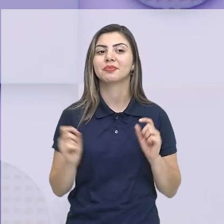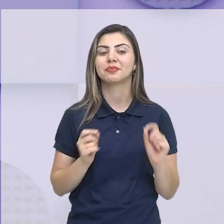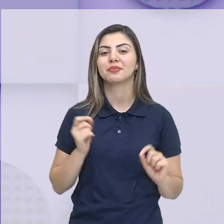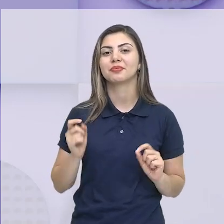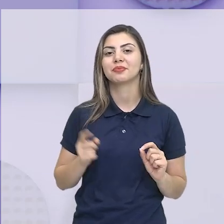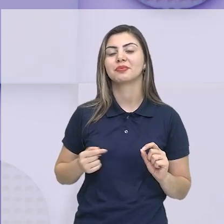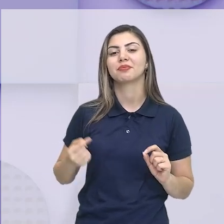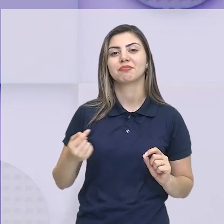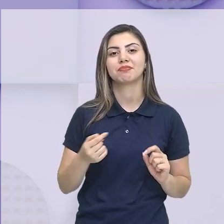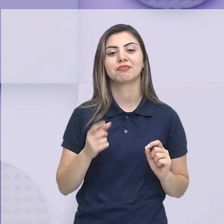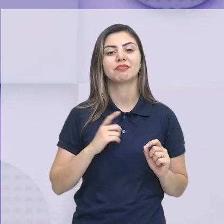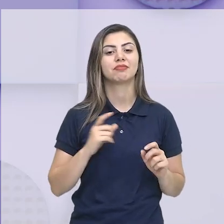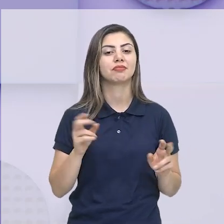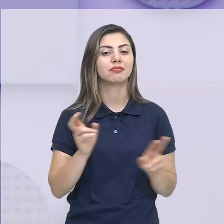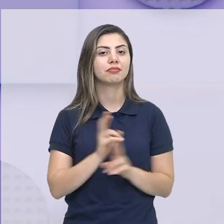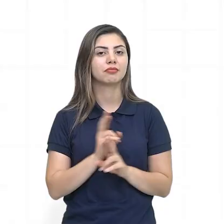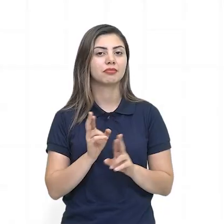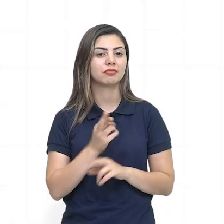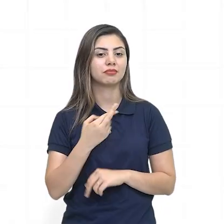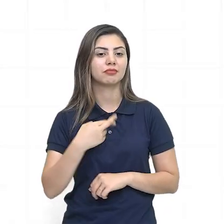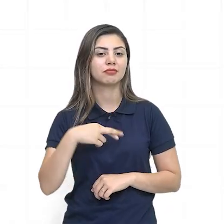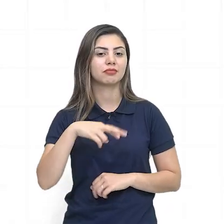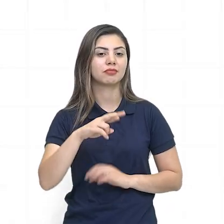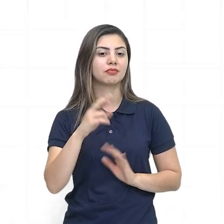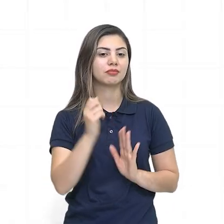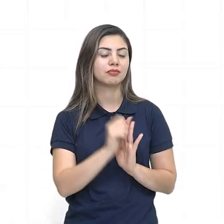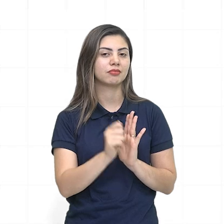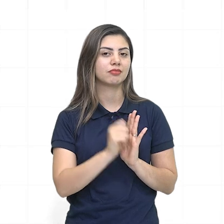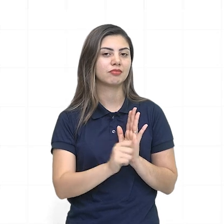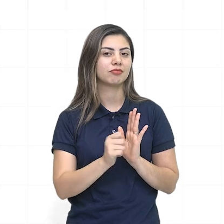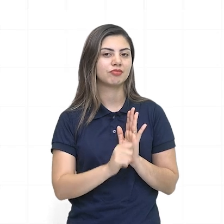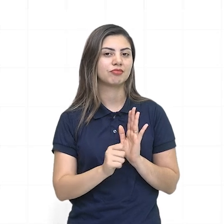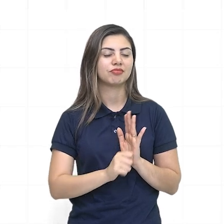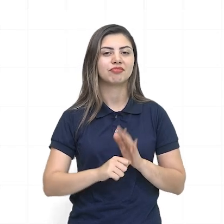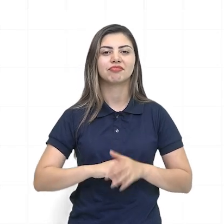relação entre as religiões e as escritas.